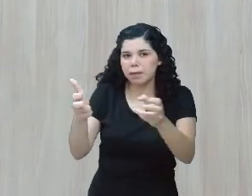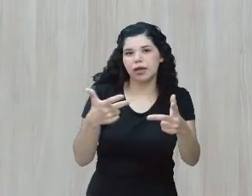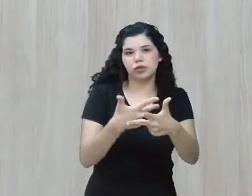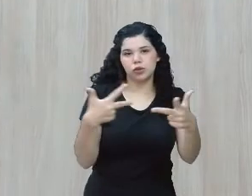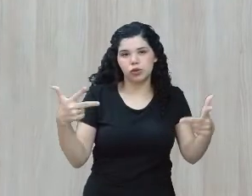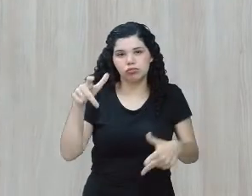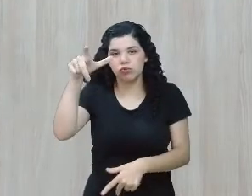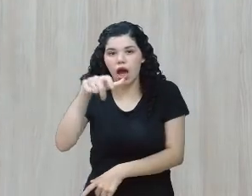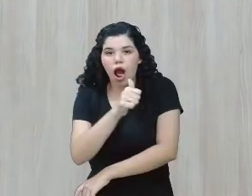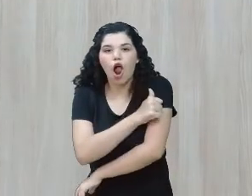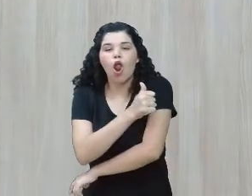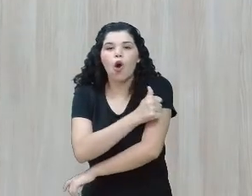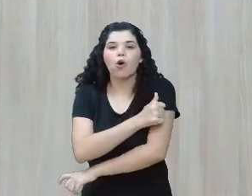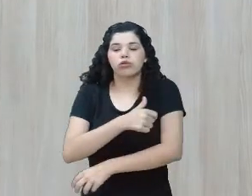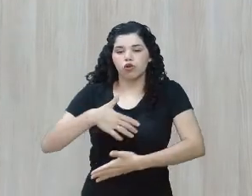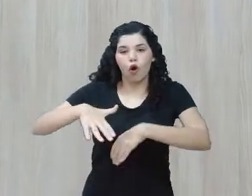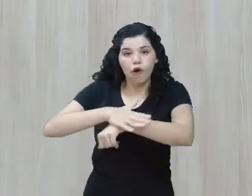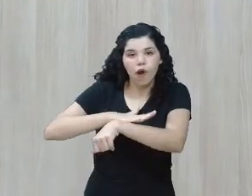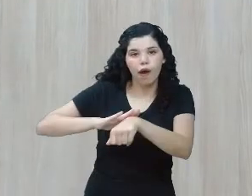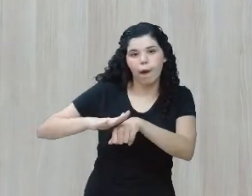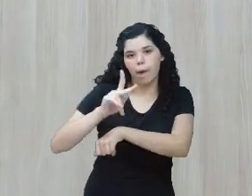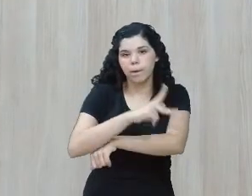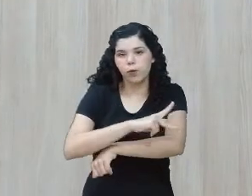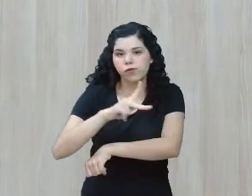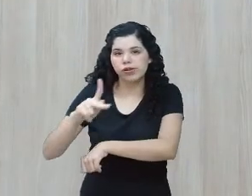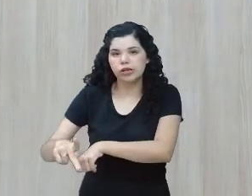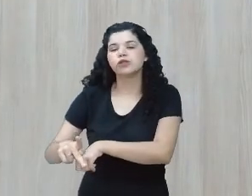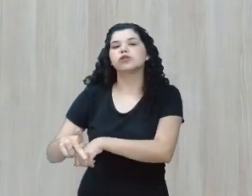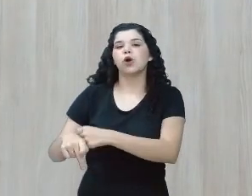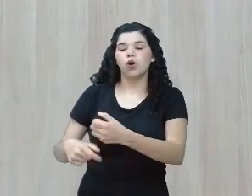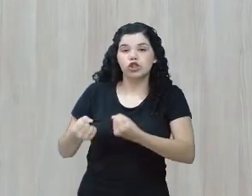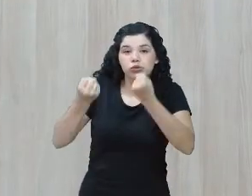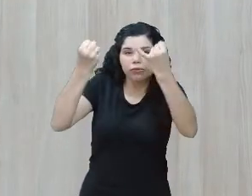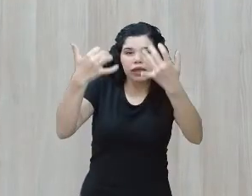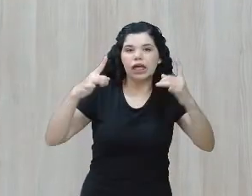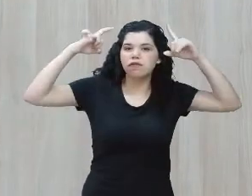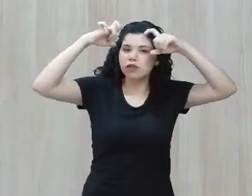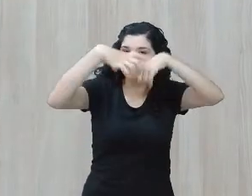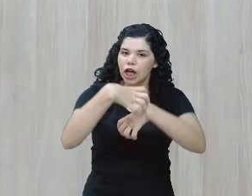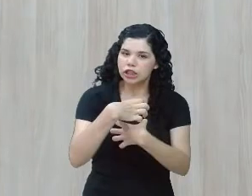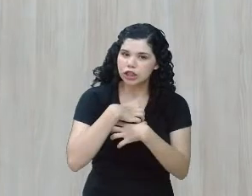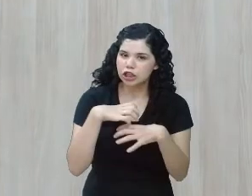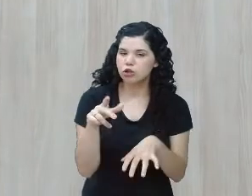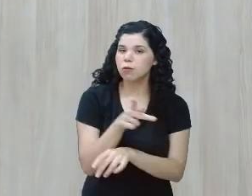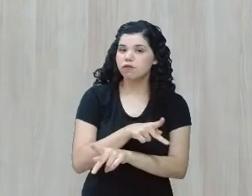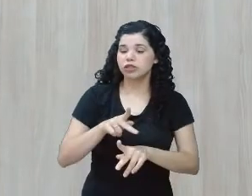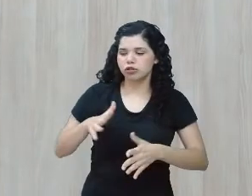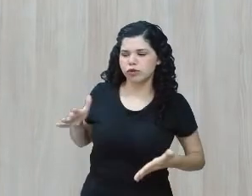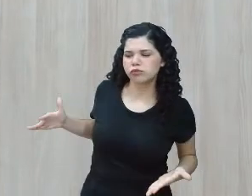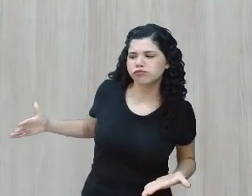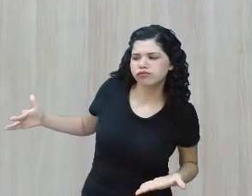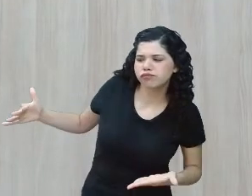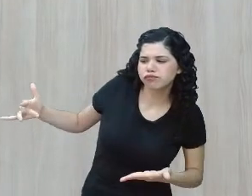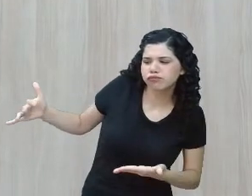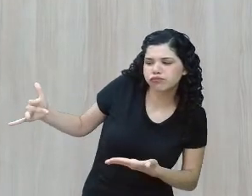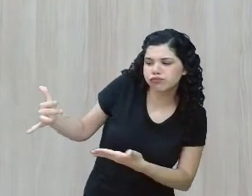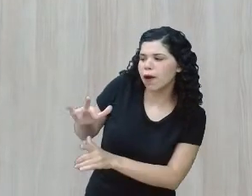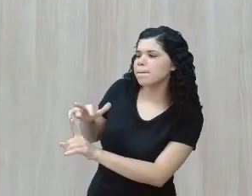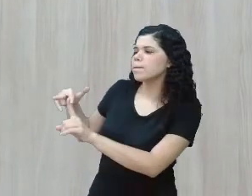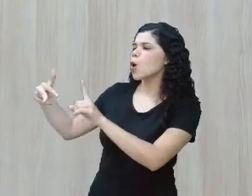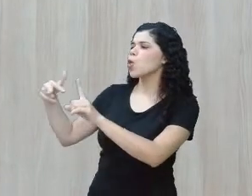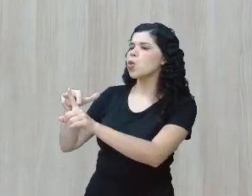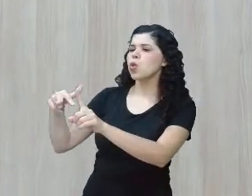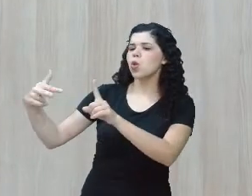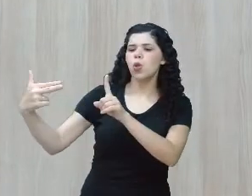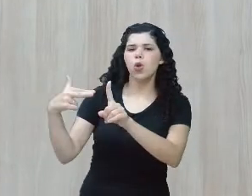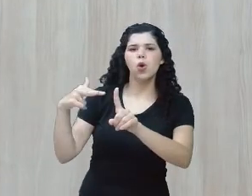para conversar com o professor, ele vai trazer as inquietações do professor, não é? Então ele vai juntar todos esses olhares com